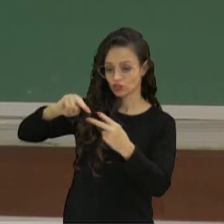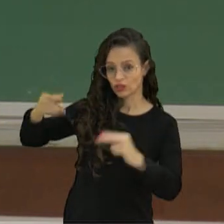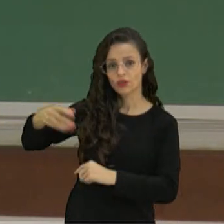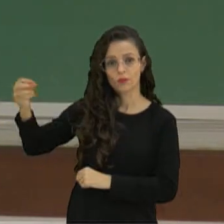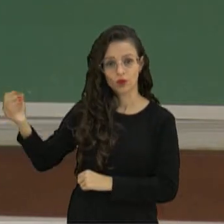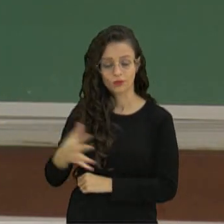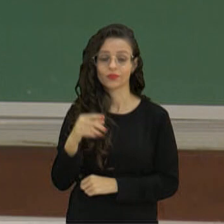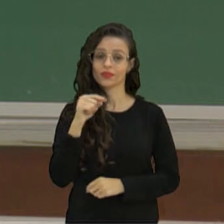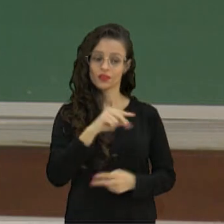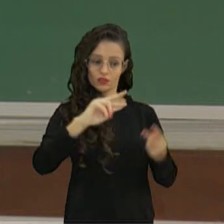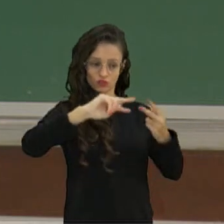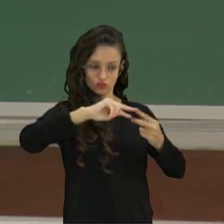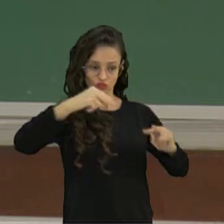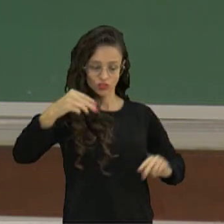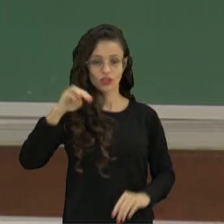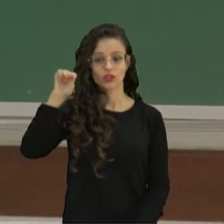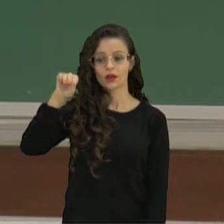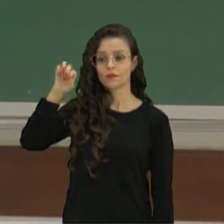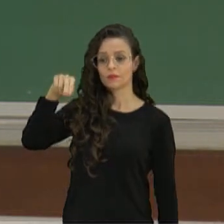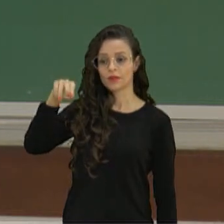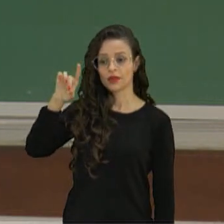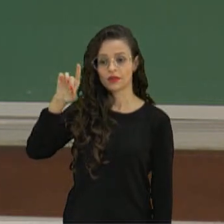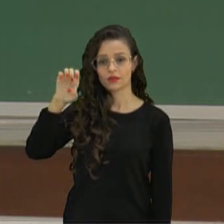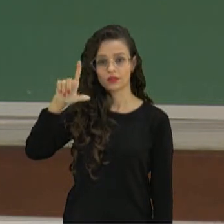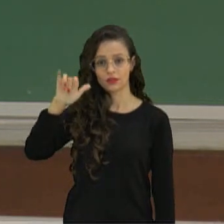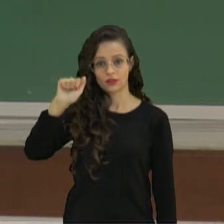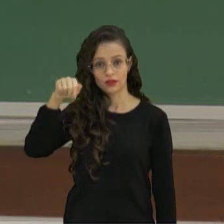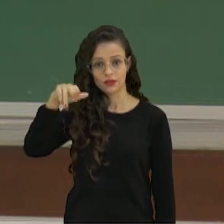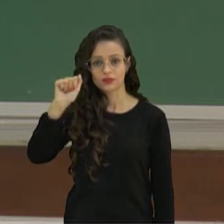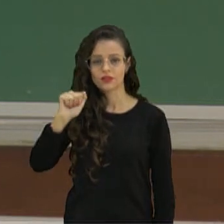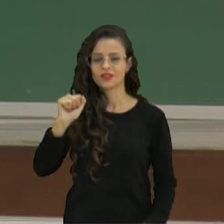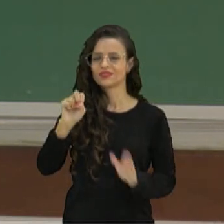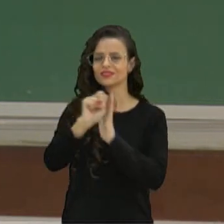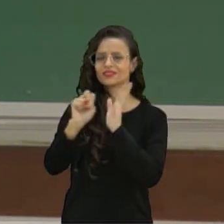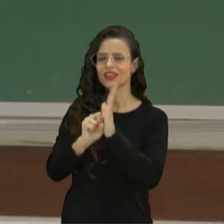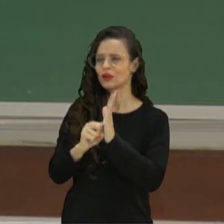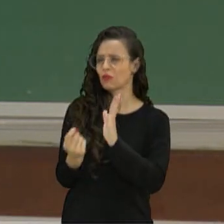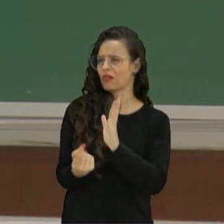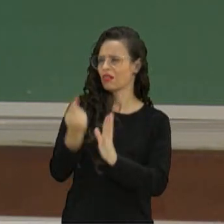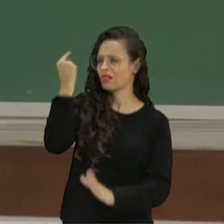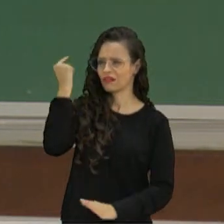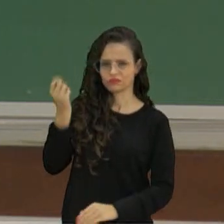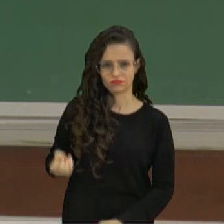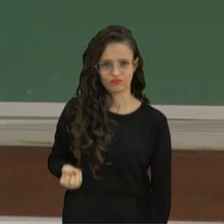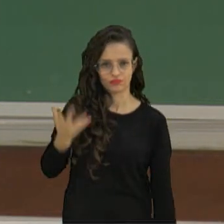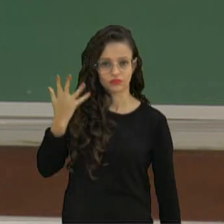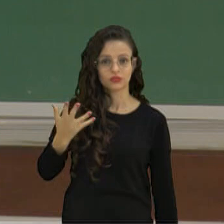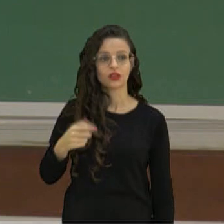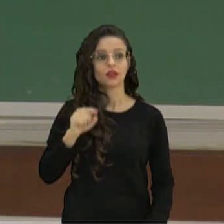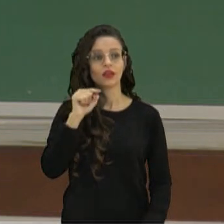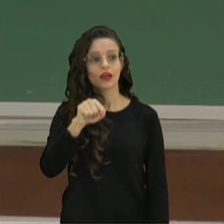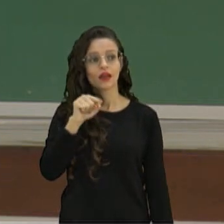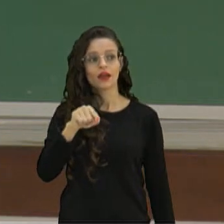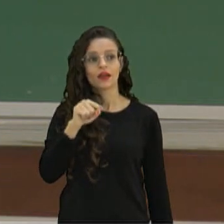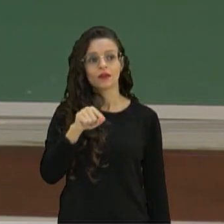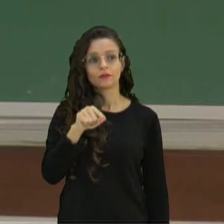genética mendeliana, ela nasceu lá no século retrasado e foi